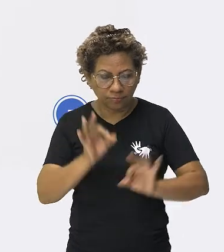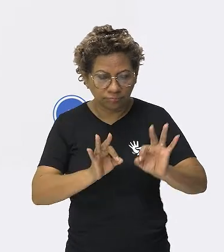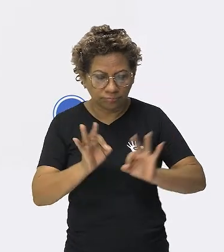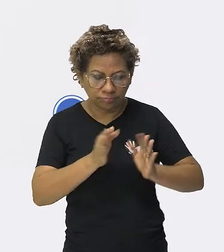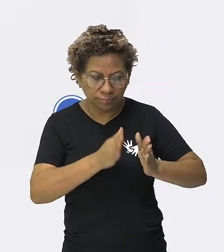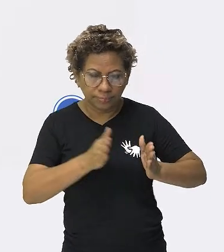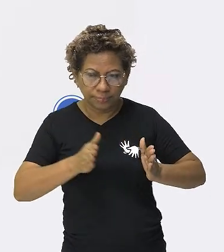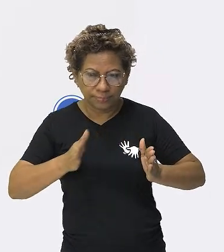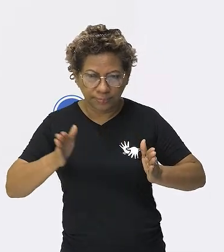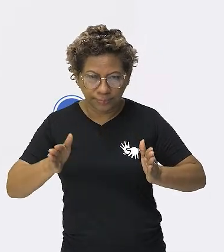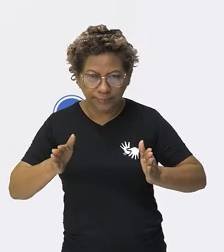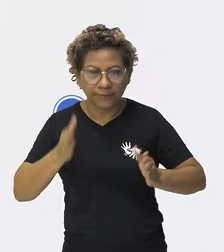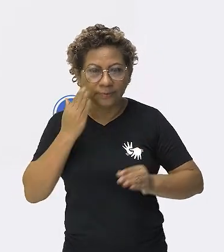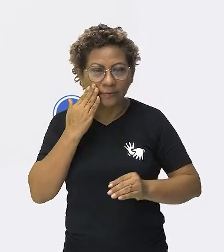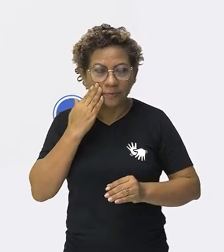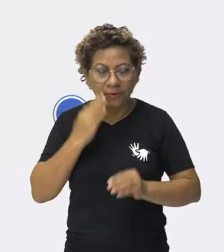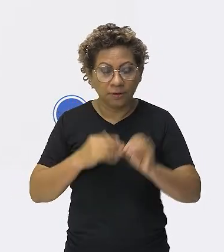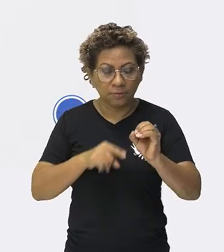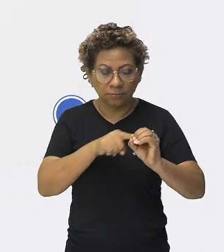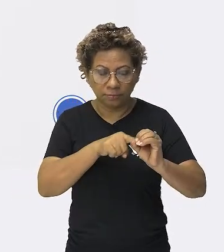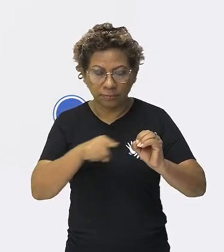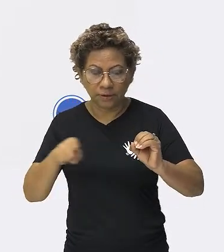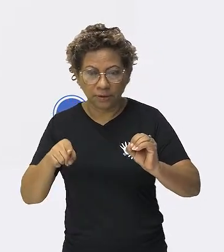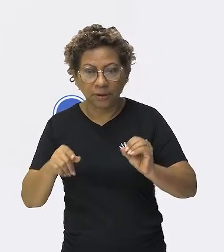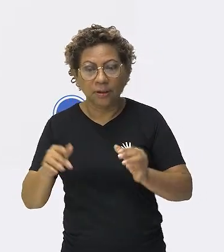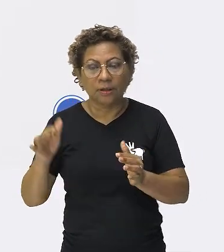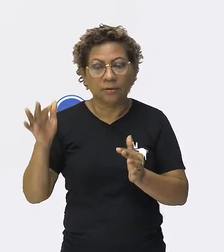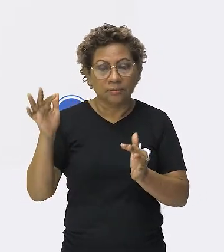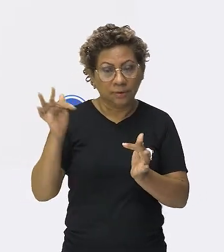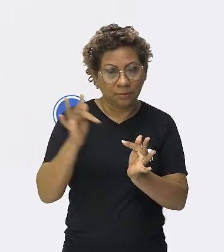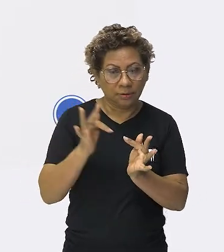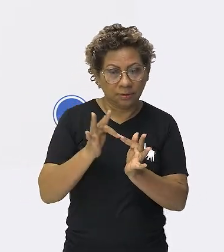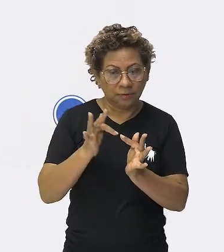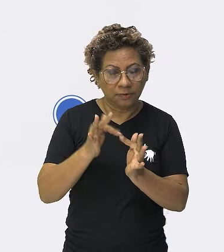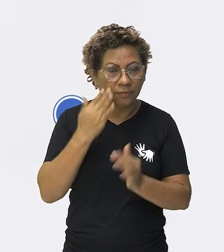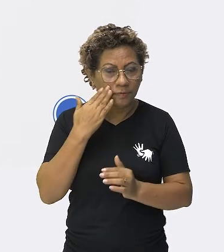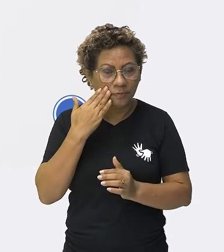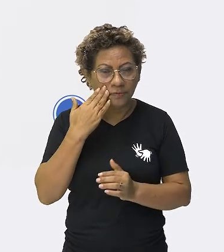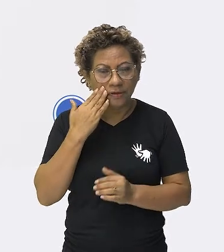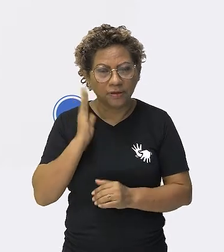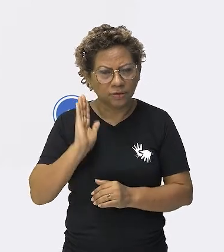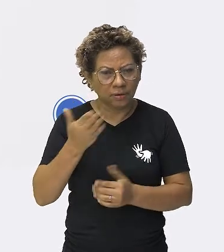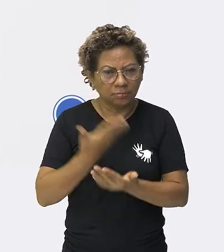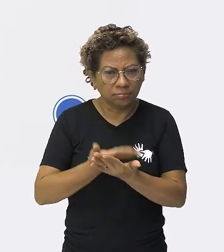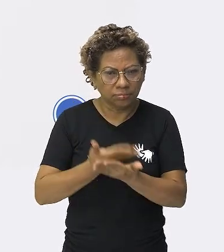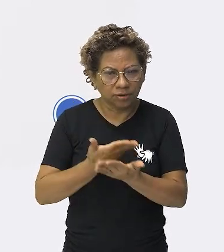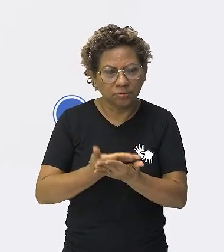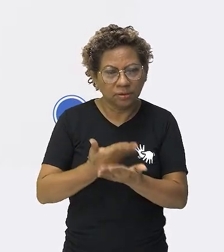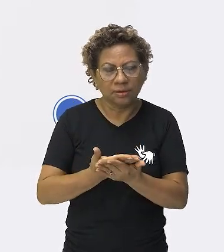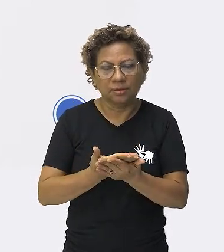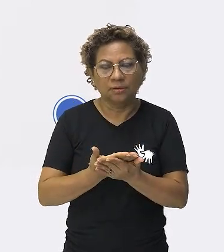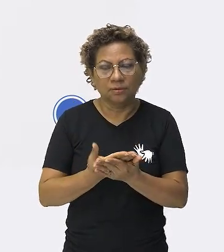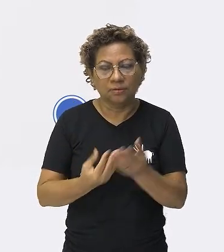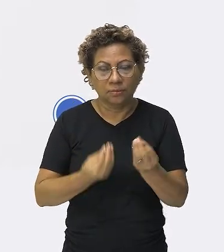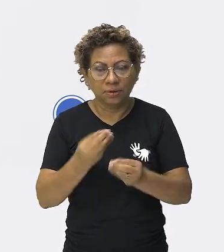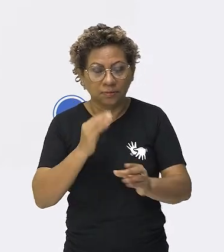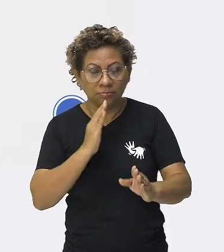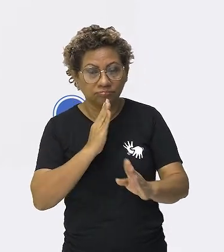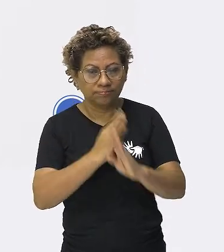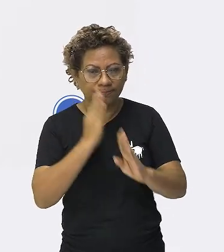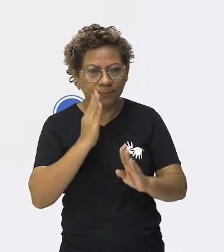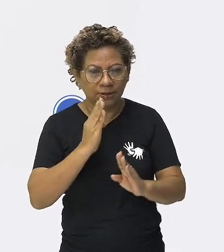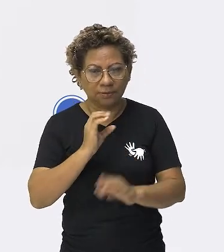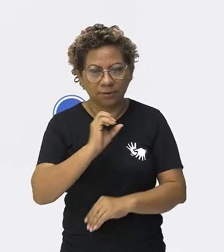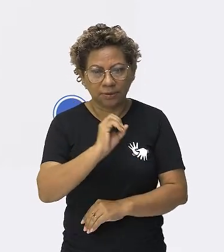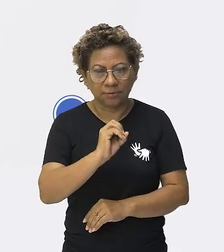da função y igual a 6x mais 3 é. Conforme nós estudamos, para nós encontrarmos o zero